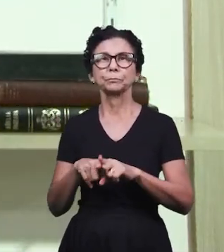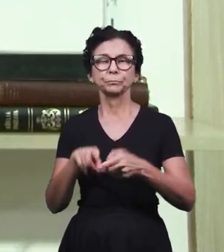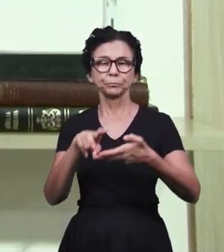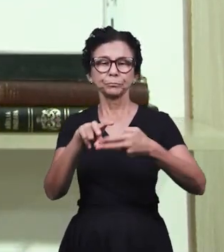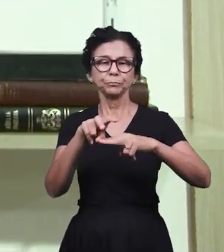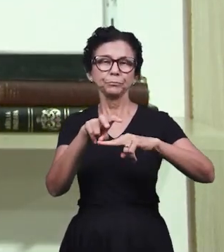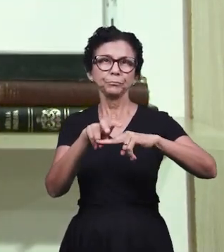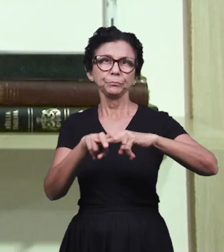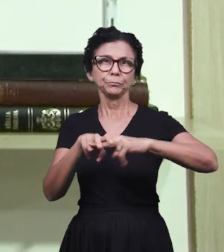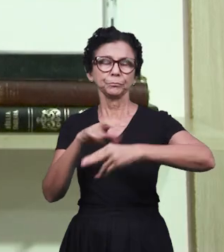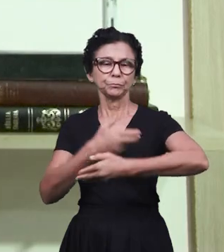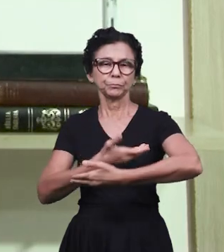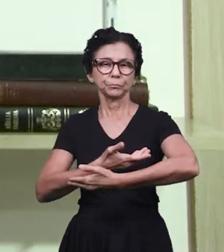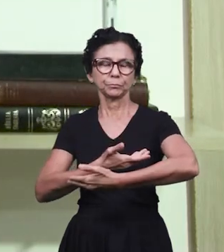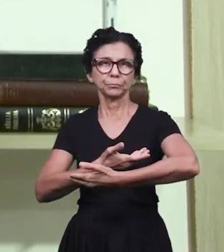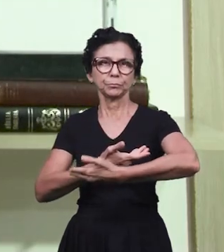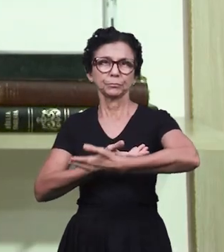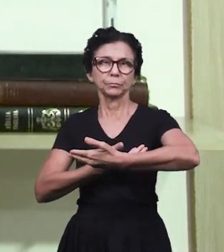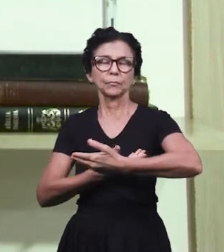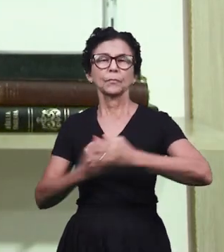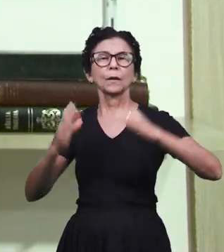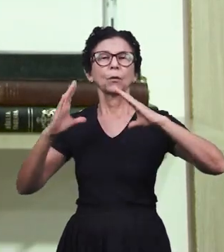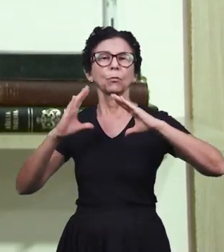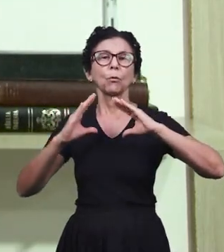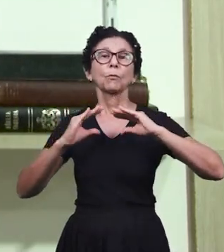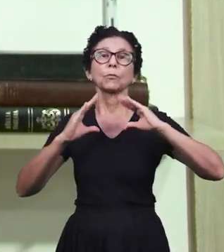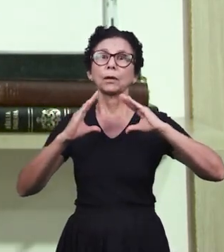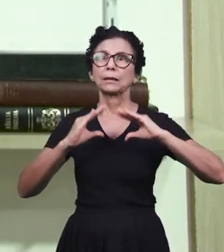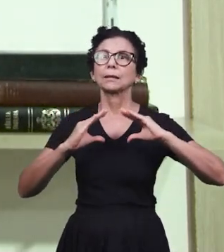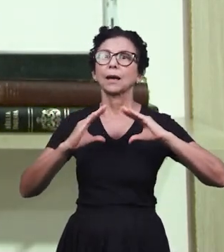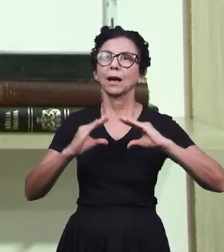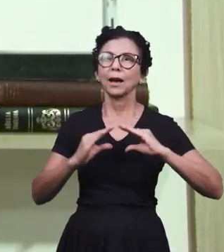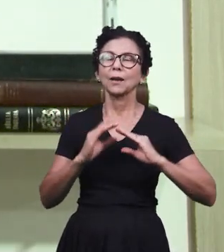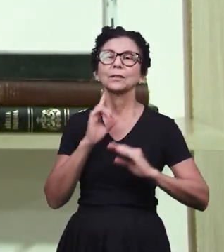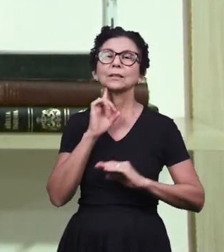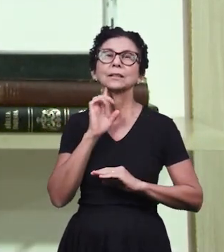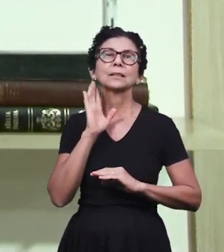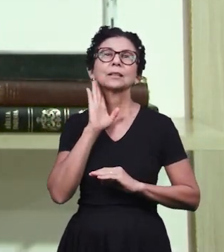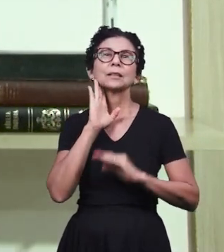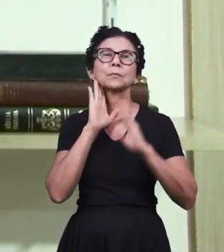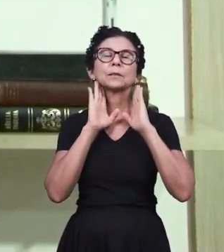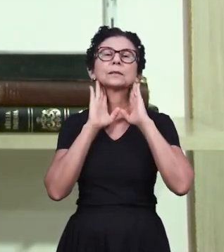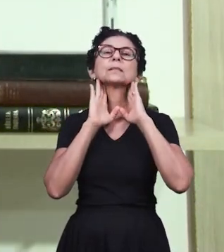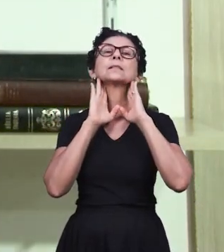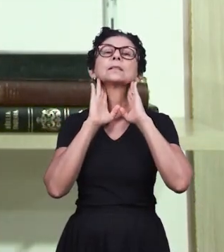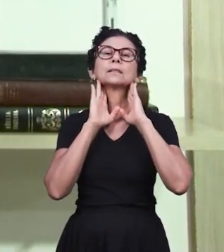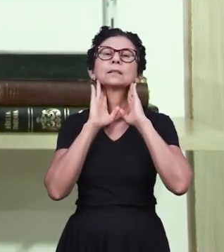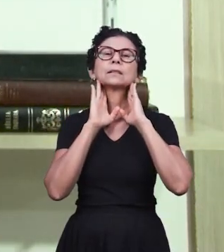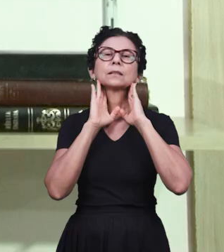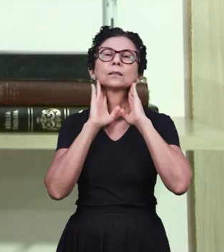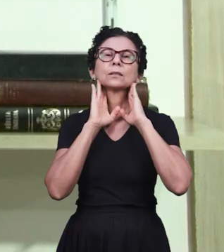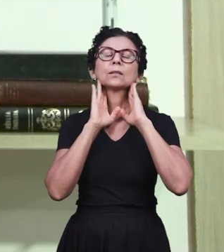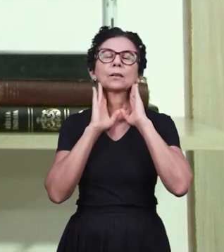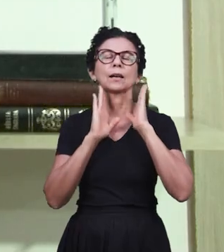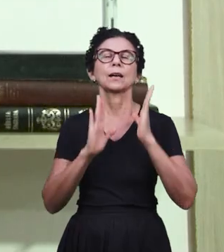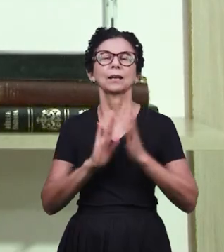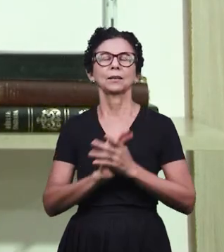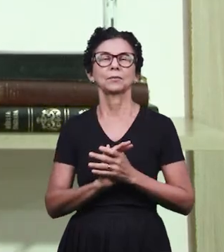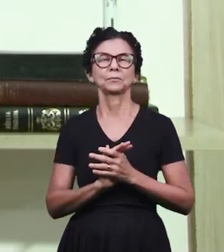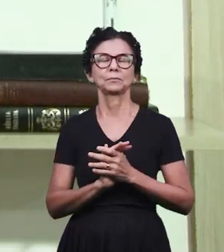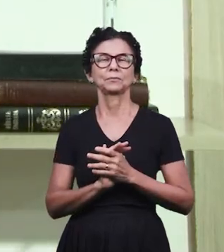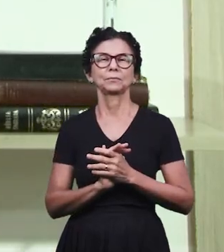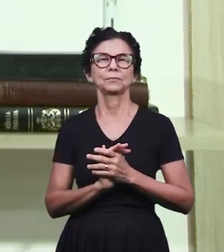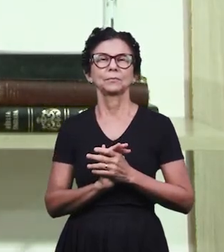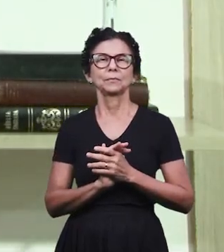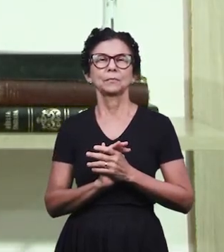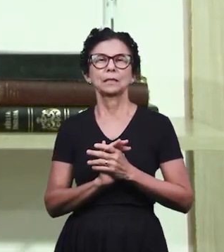de uma forma confortável, de forma que a cabecinha dela fique protegida através do nosso